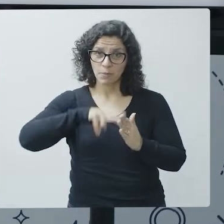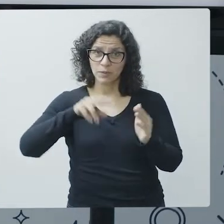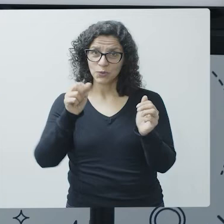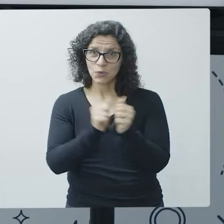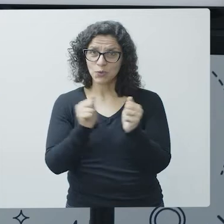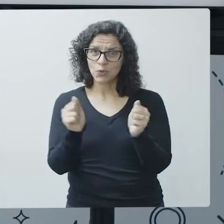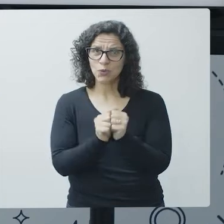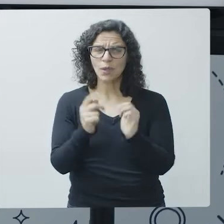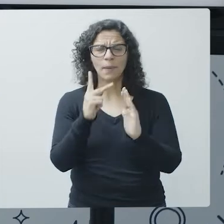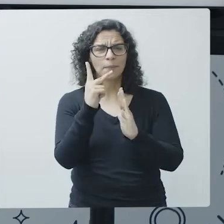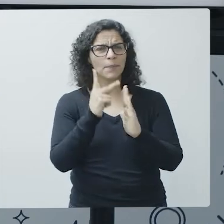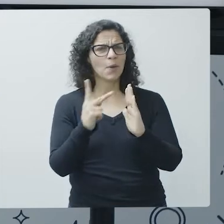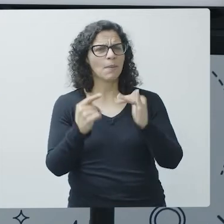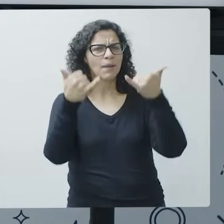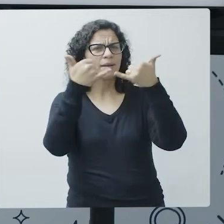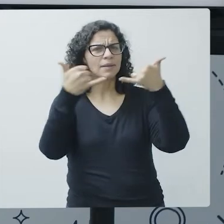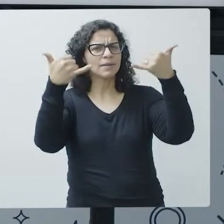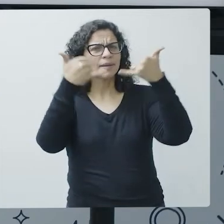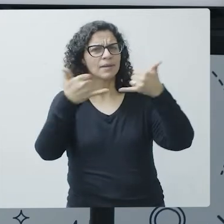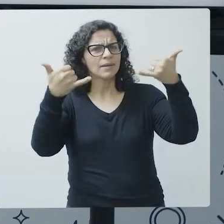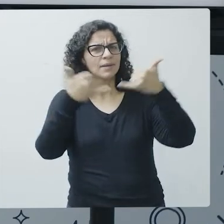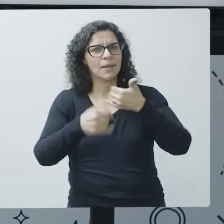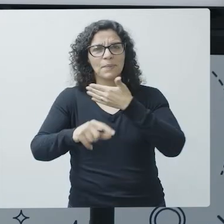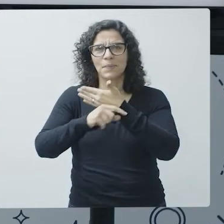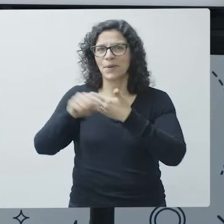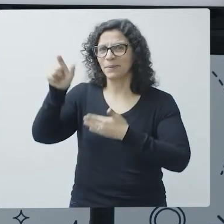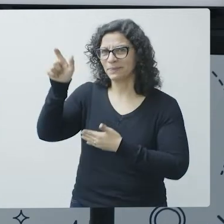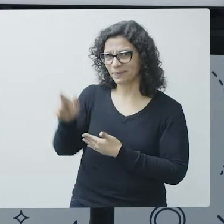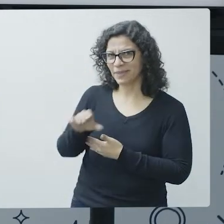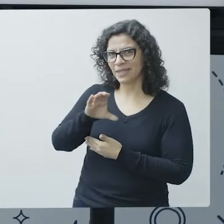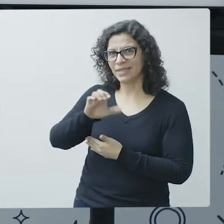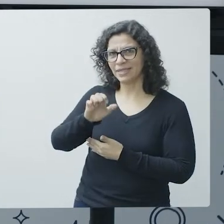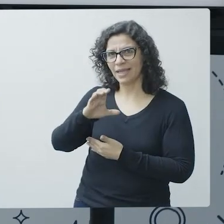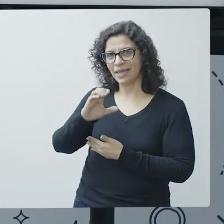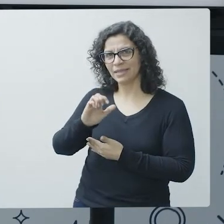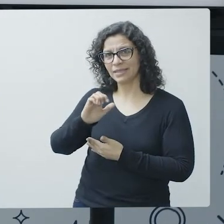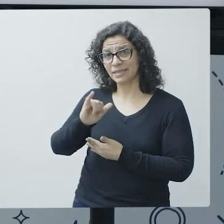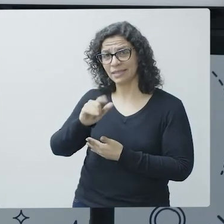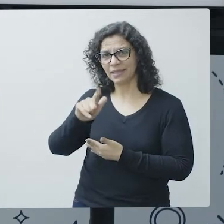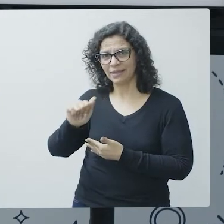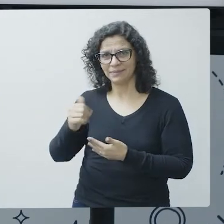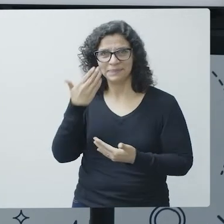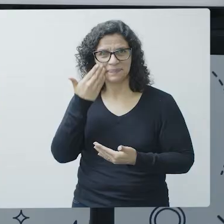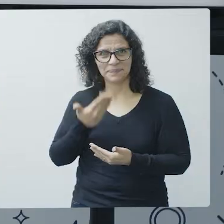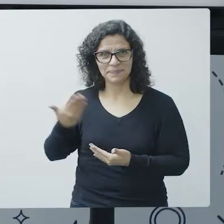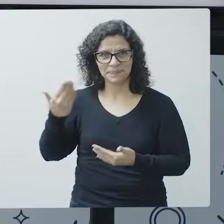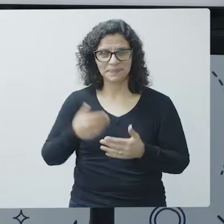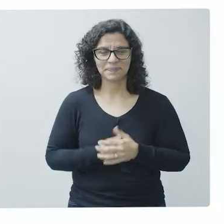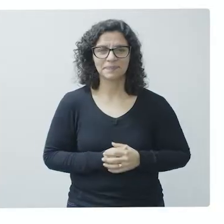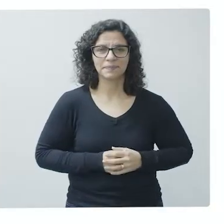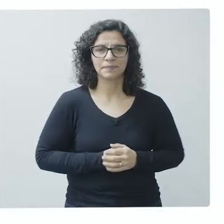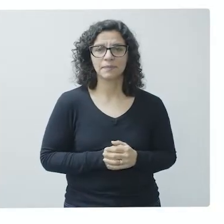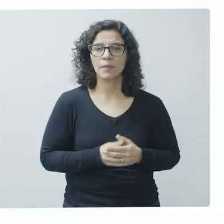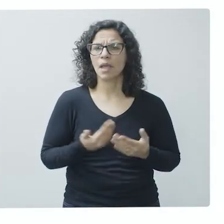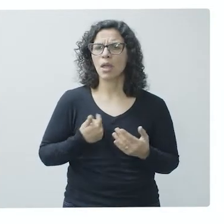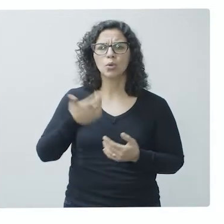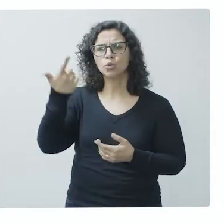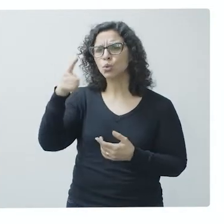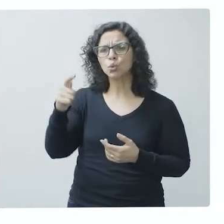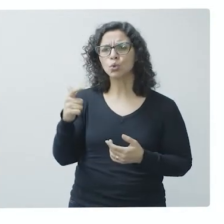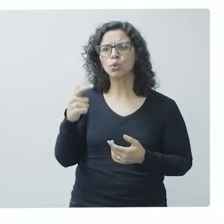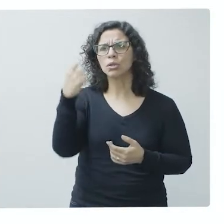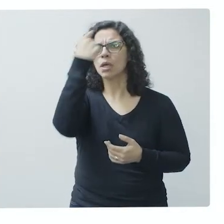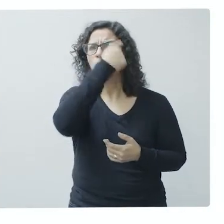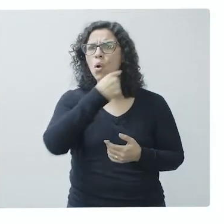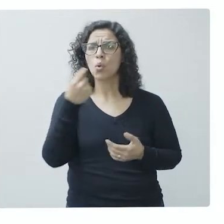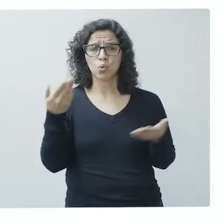desses belíssimos versos da nossa poetisa de hoje, Cecília Meirelles. Olha só. Eu não tinha